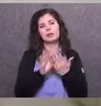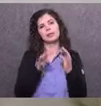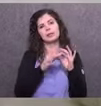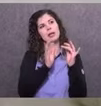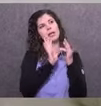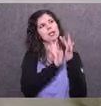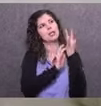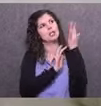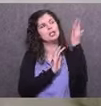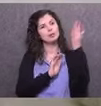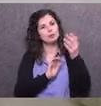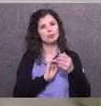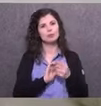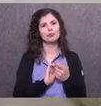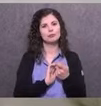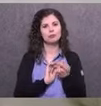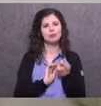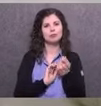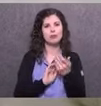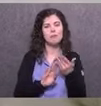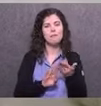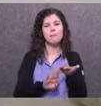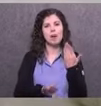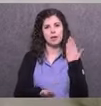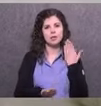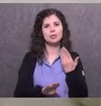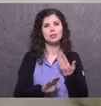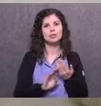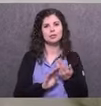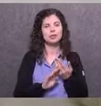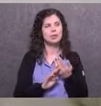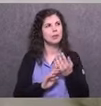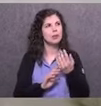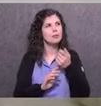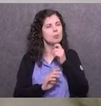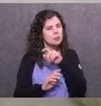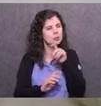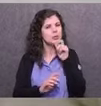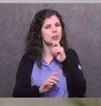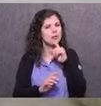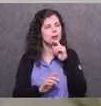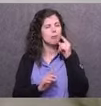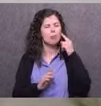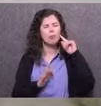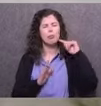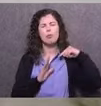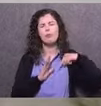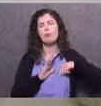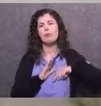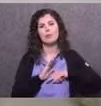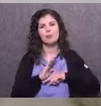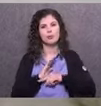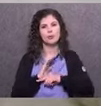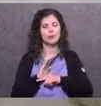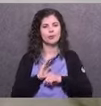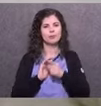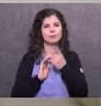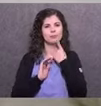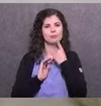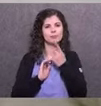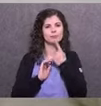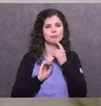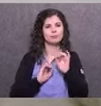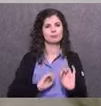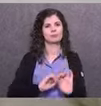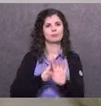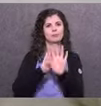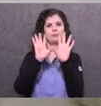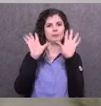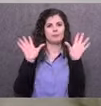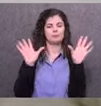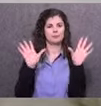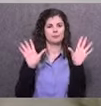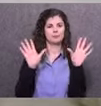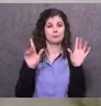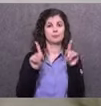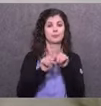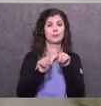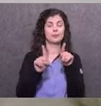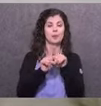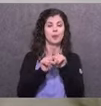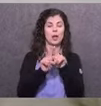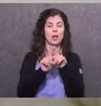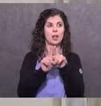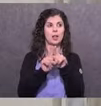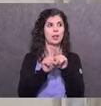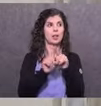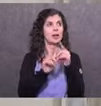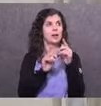compreender melhor e mais profundamente alguns aspectos da sua paixão e